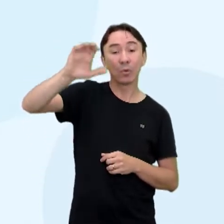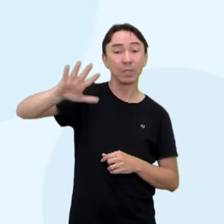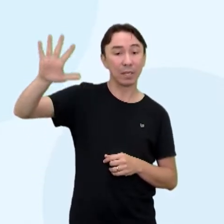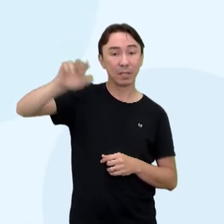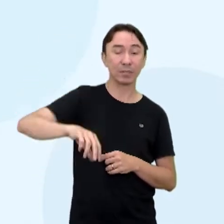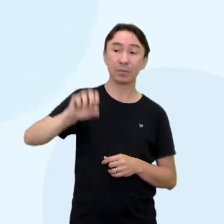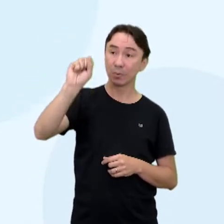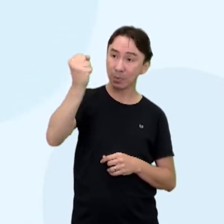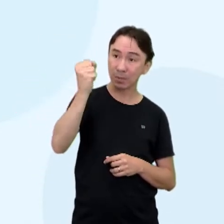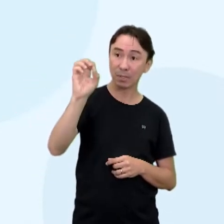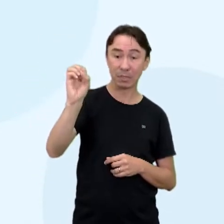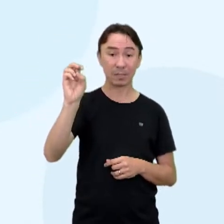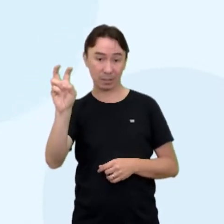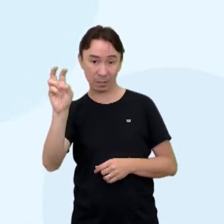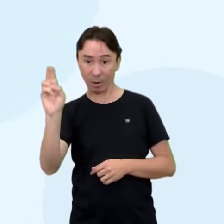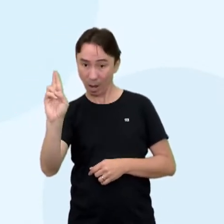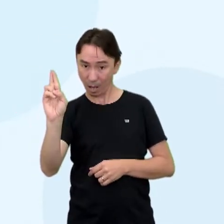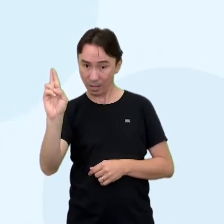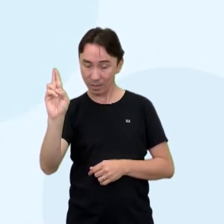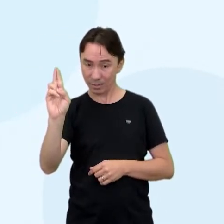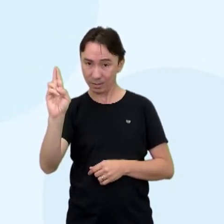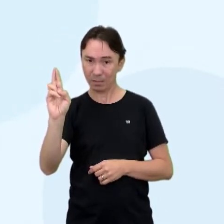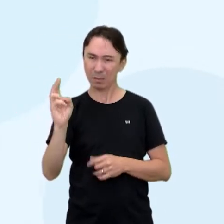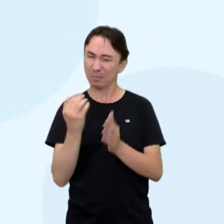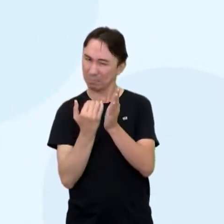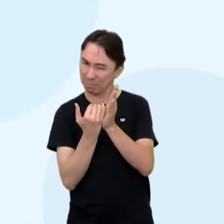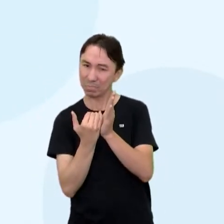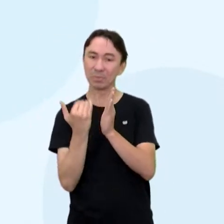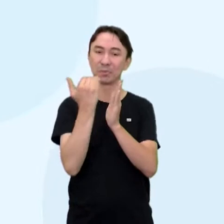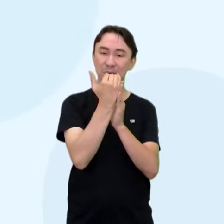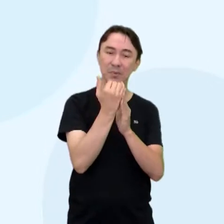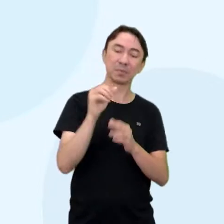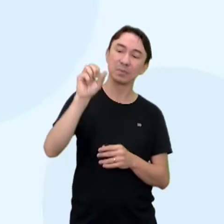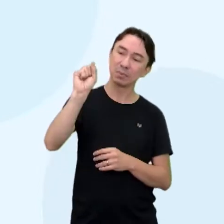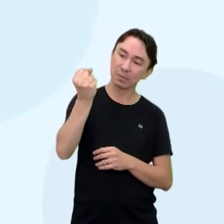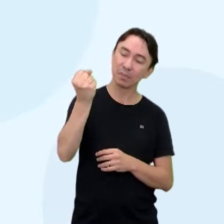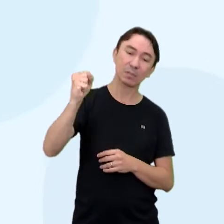para R$ 891, né? Aí já teve um crescimento, né?